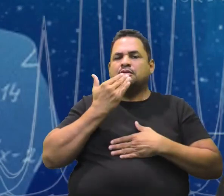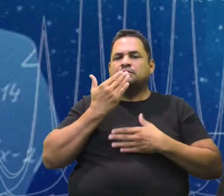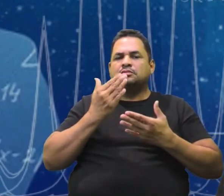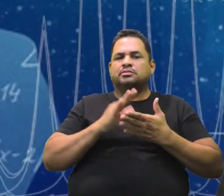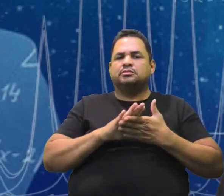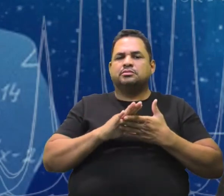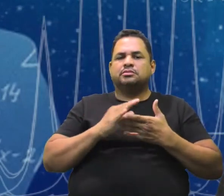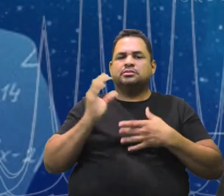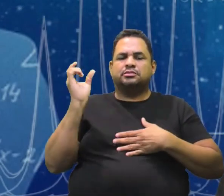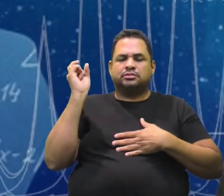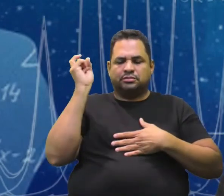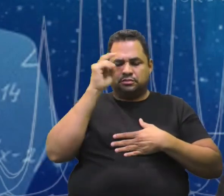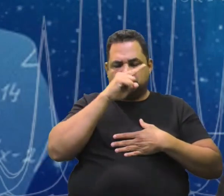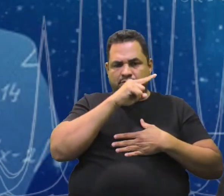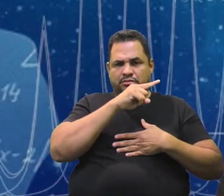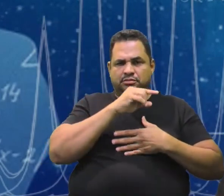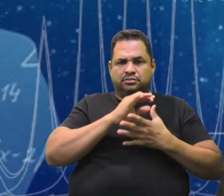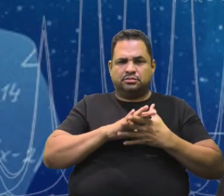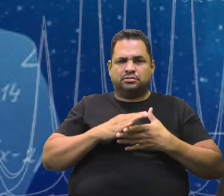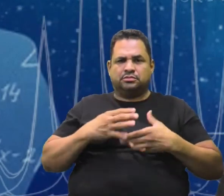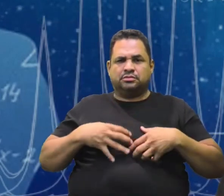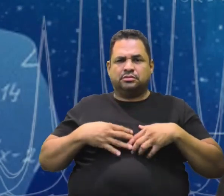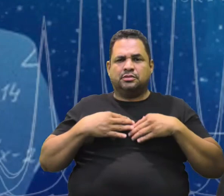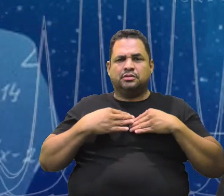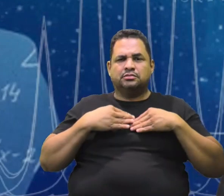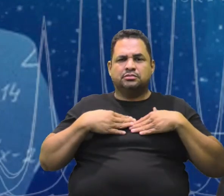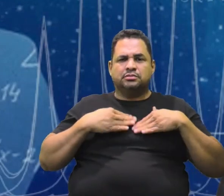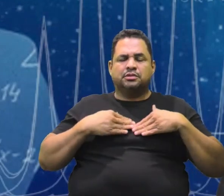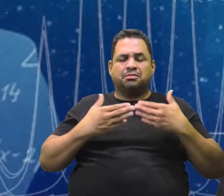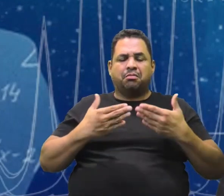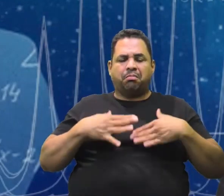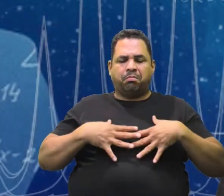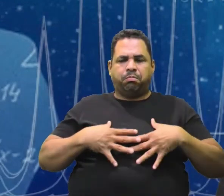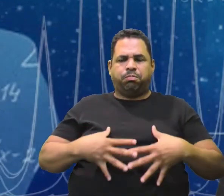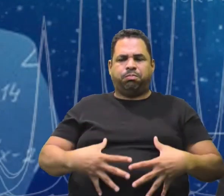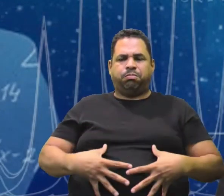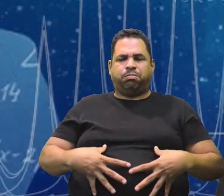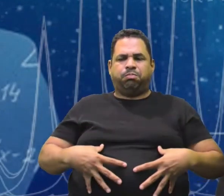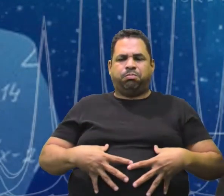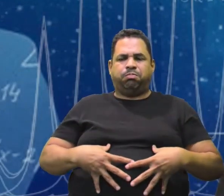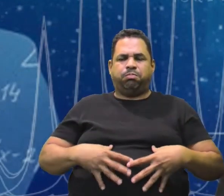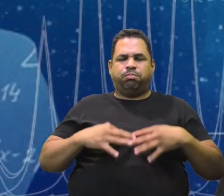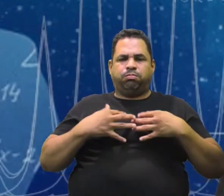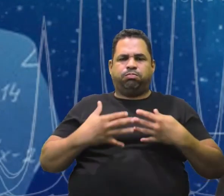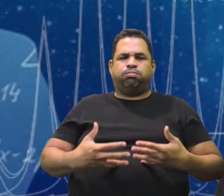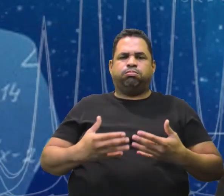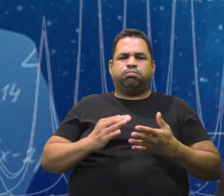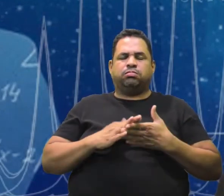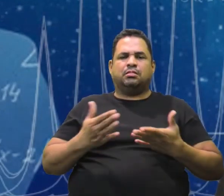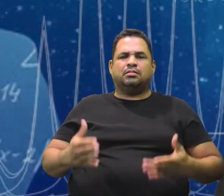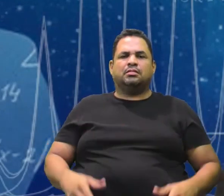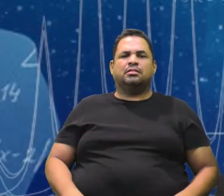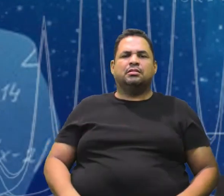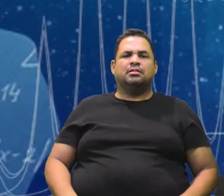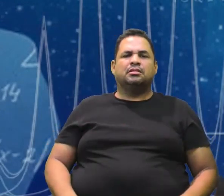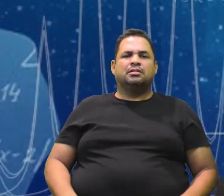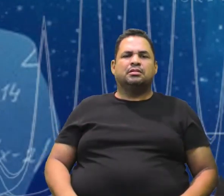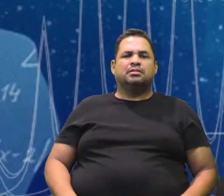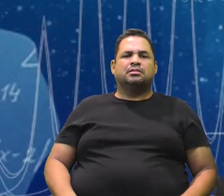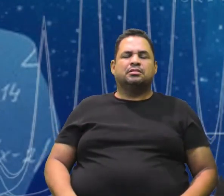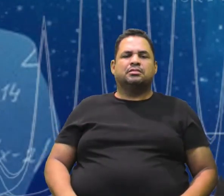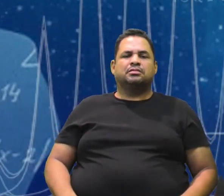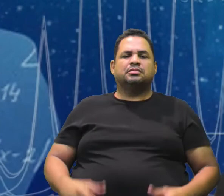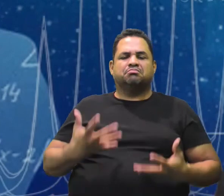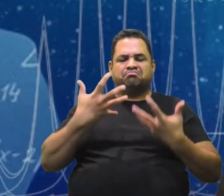e vai dificultar o quê? O empachamento, que nós chamamos, né? Um aumento de volume no seu estômago. E aí o